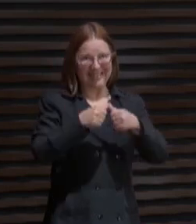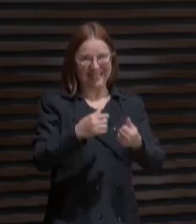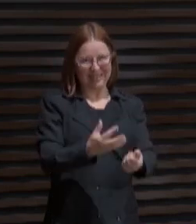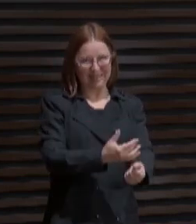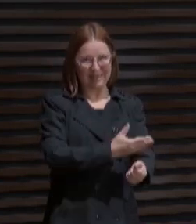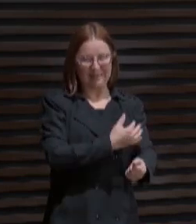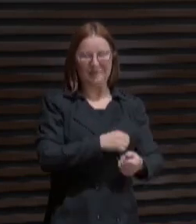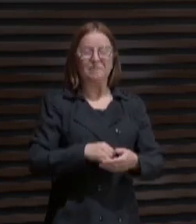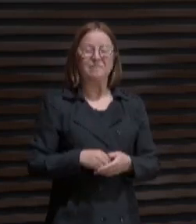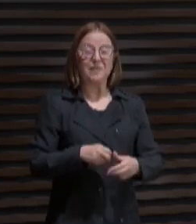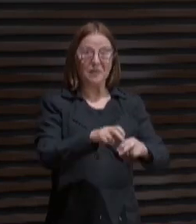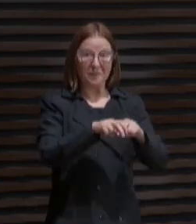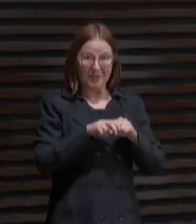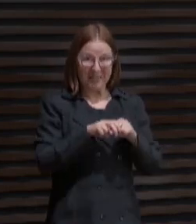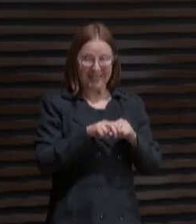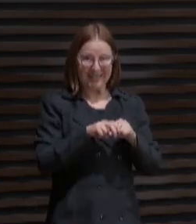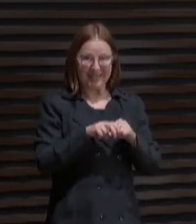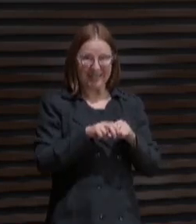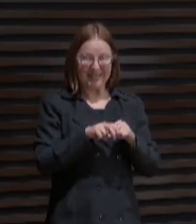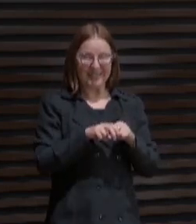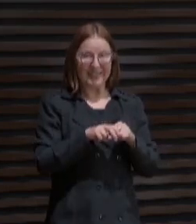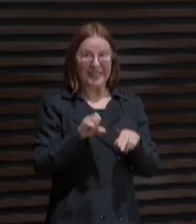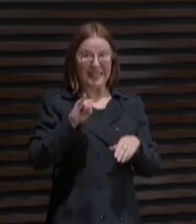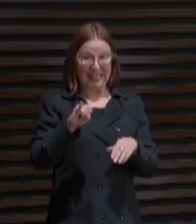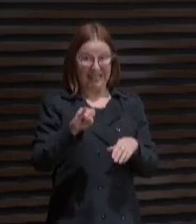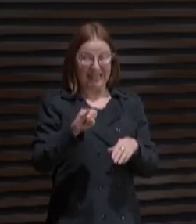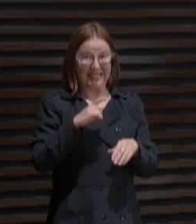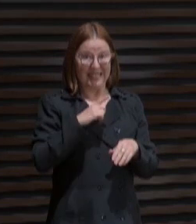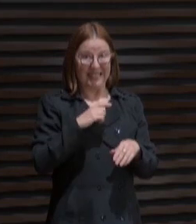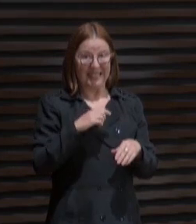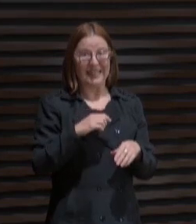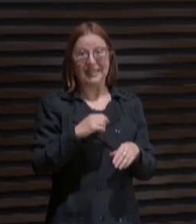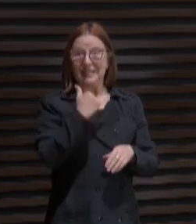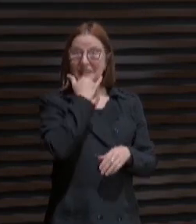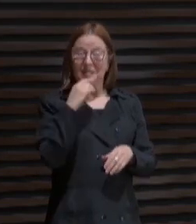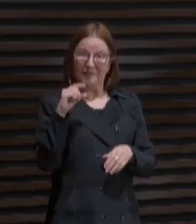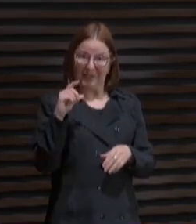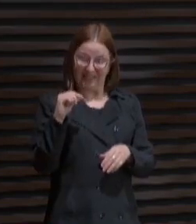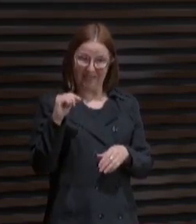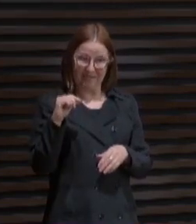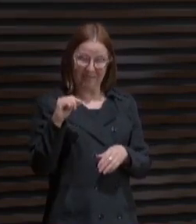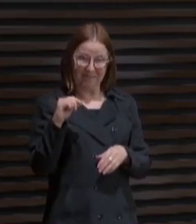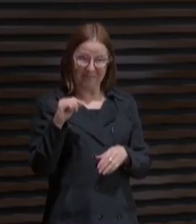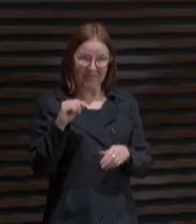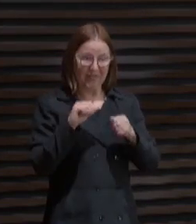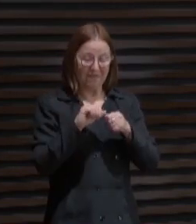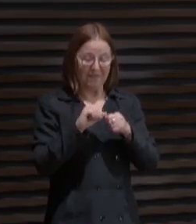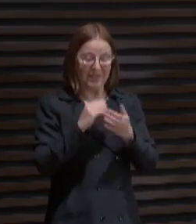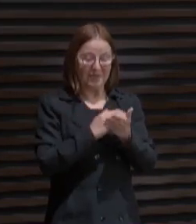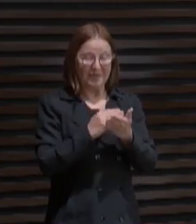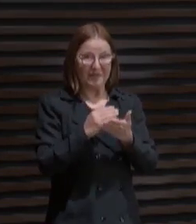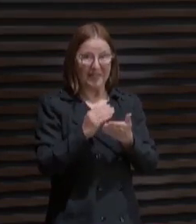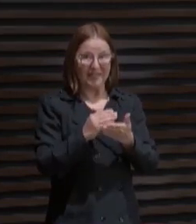quando o perdão vem para sarar, ele muitas vezes faz parte de um processo. Ele faz parte